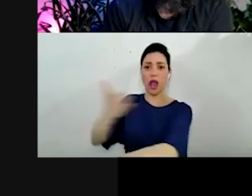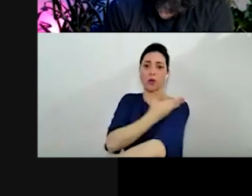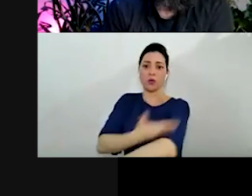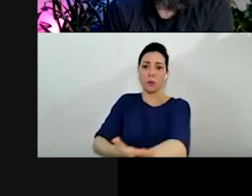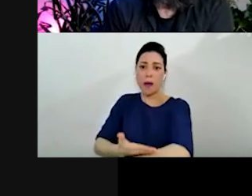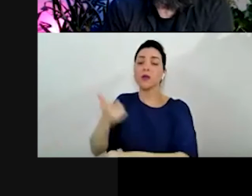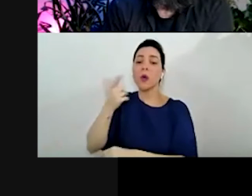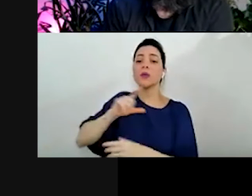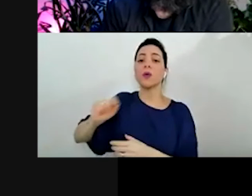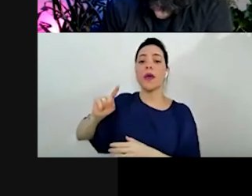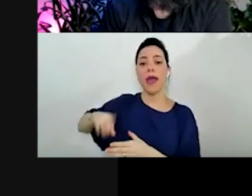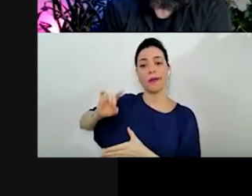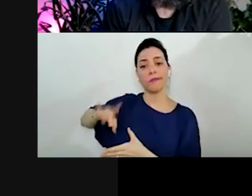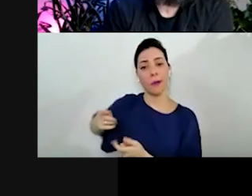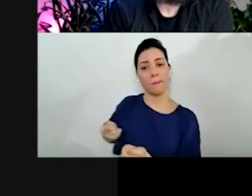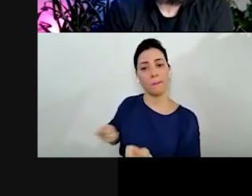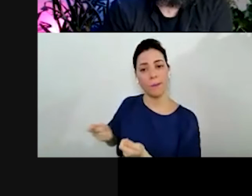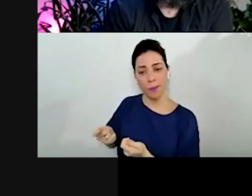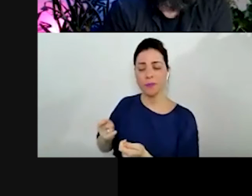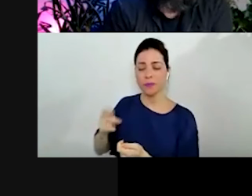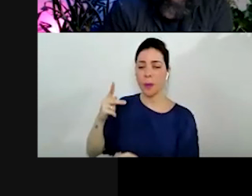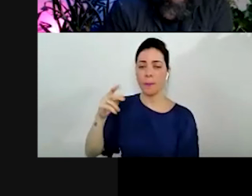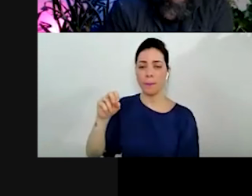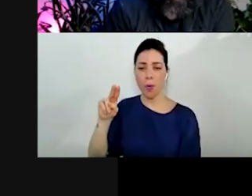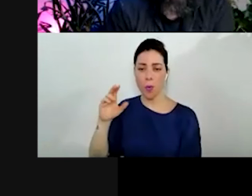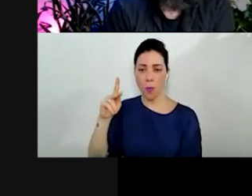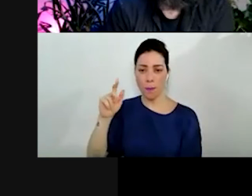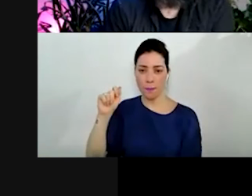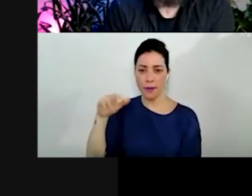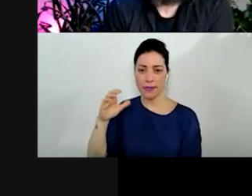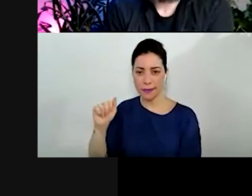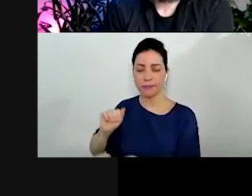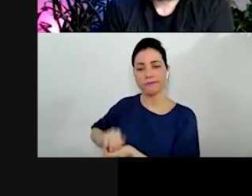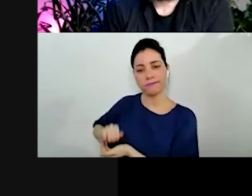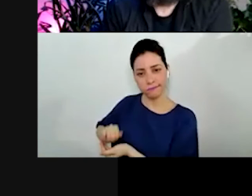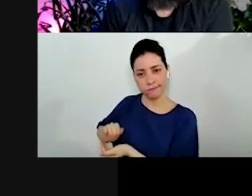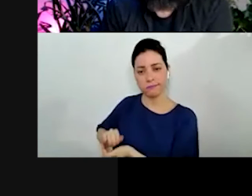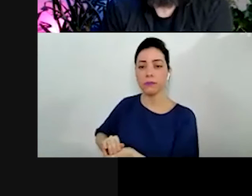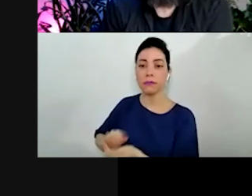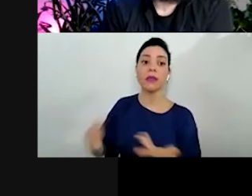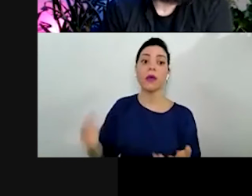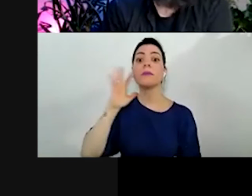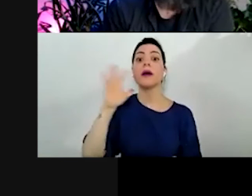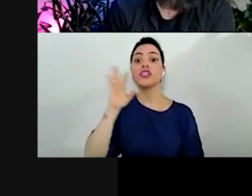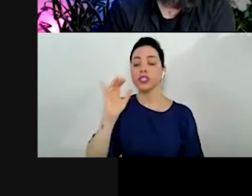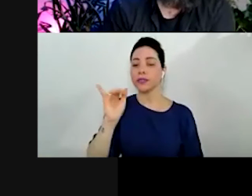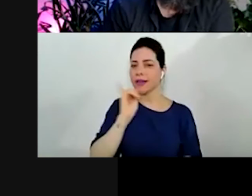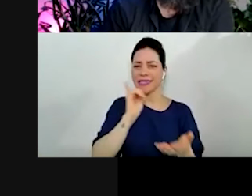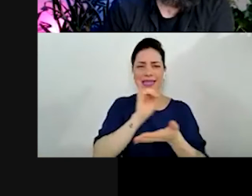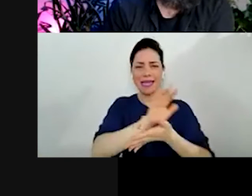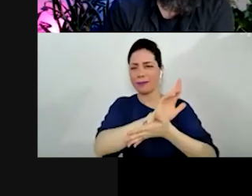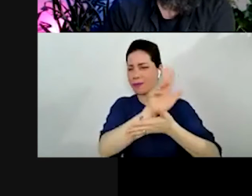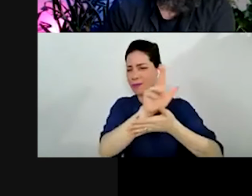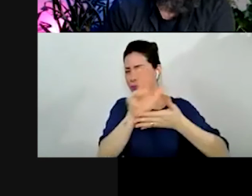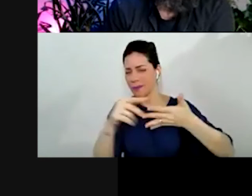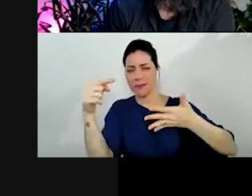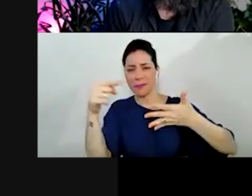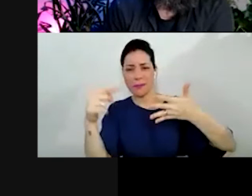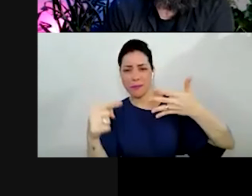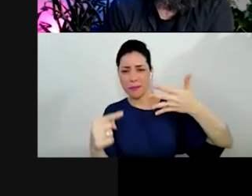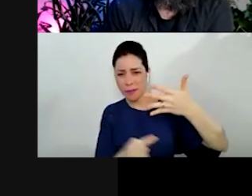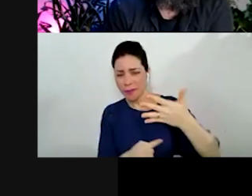poupança e olhe lá E então começa a entrar numa Gama muito grande aí de exemplos que você não